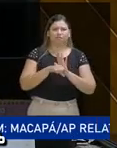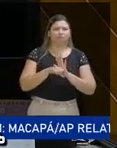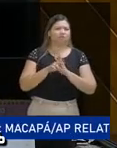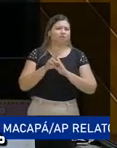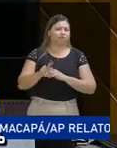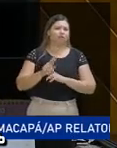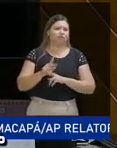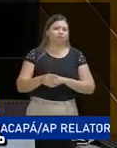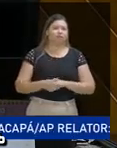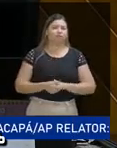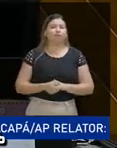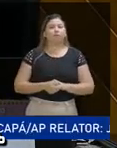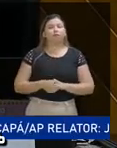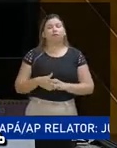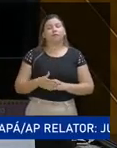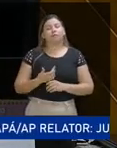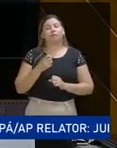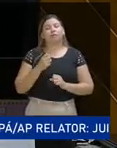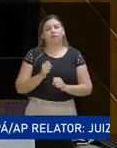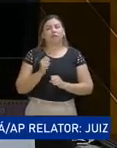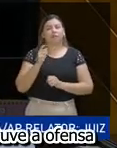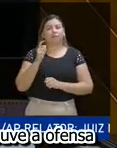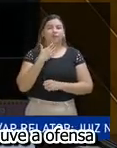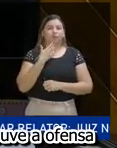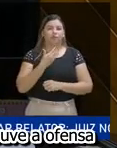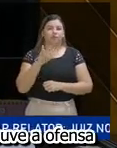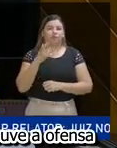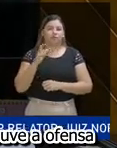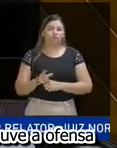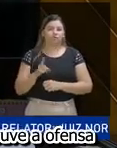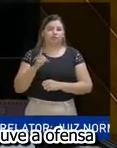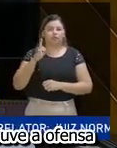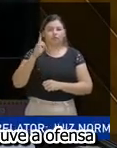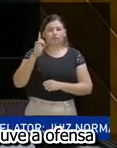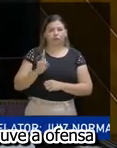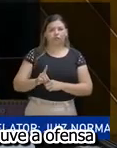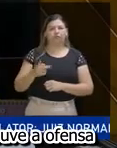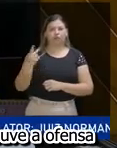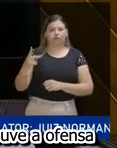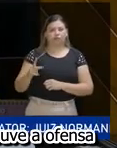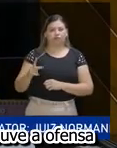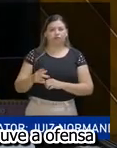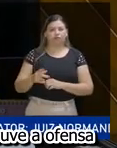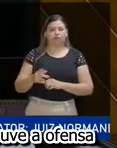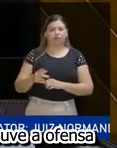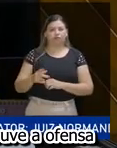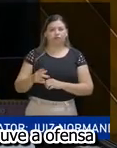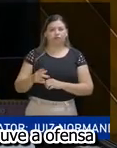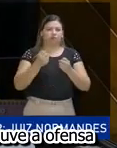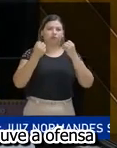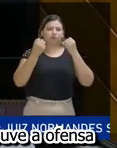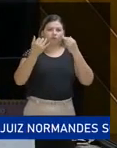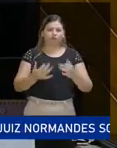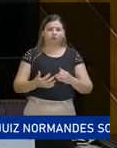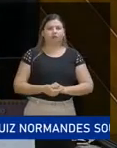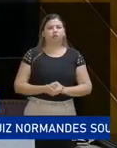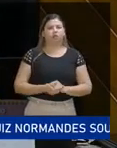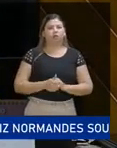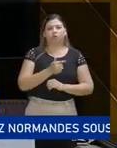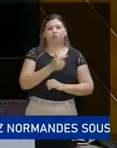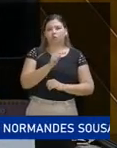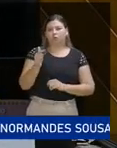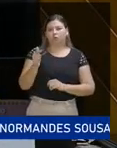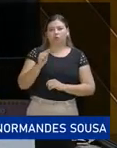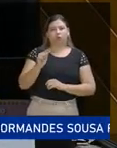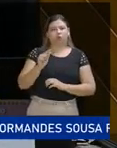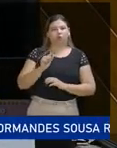para justificar o direito de resposta. A decisão fundamentou-se no entendimento de que não houve a ofensa pessoal